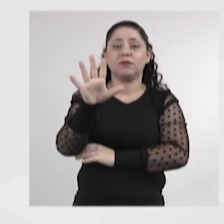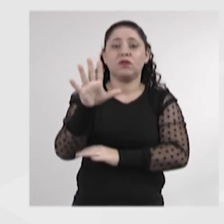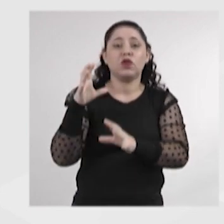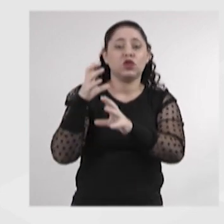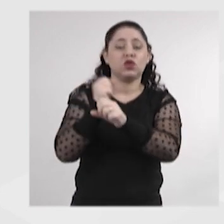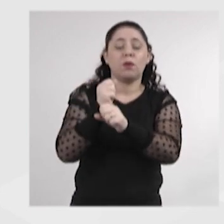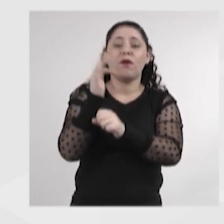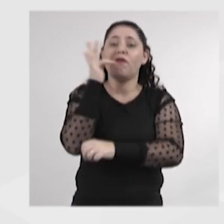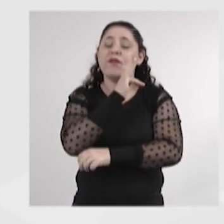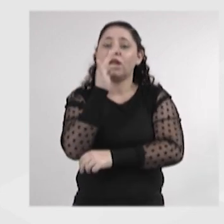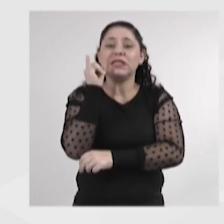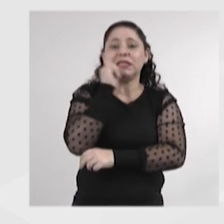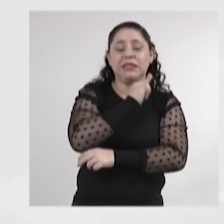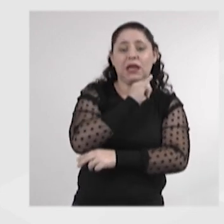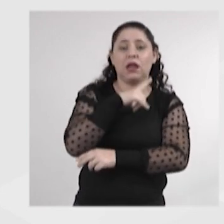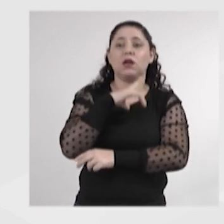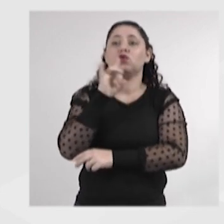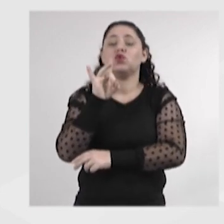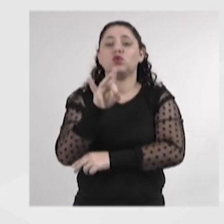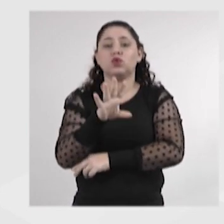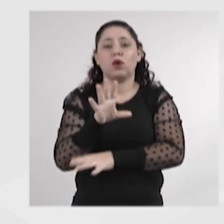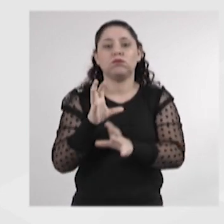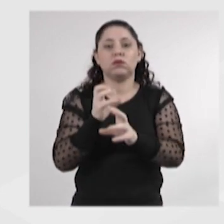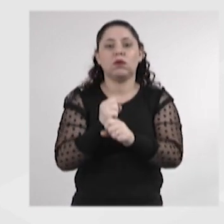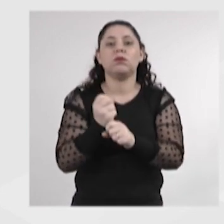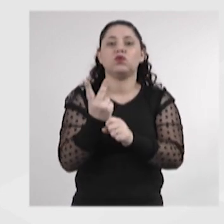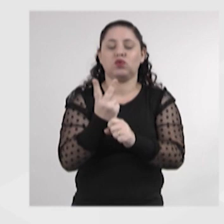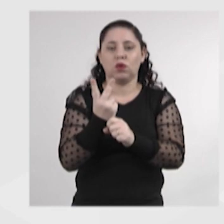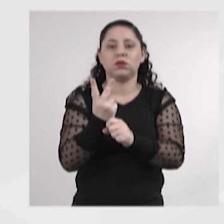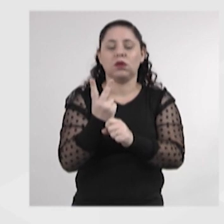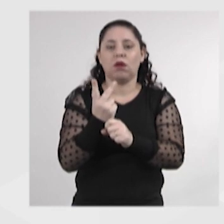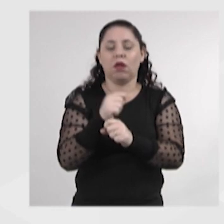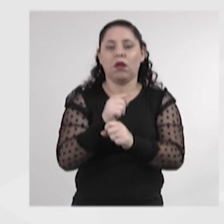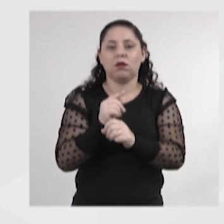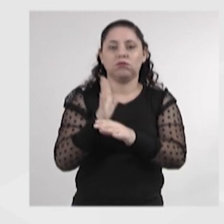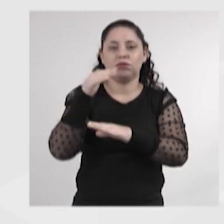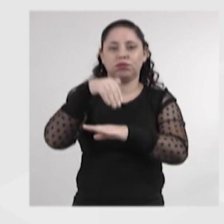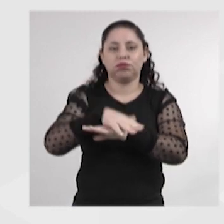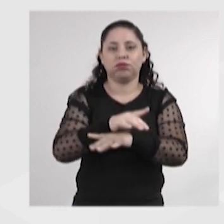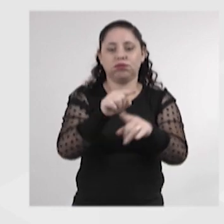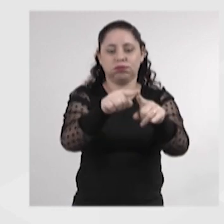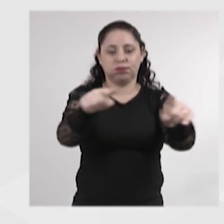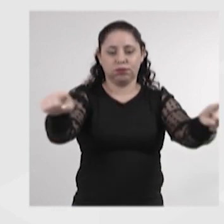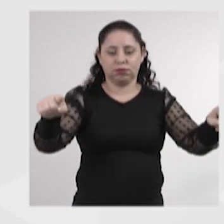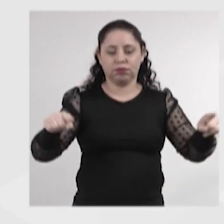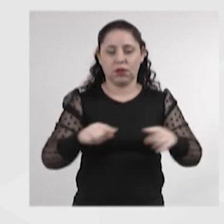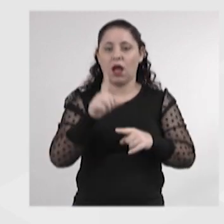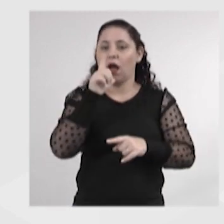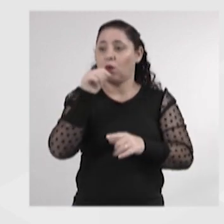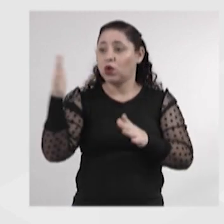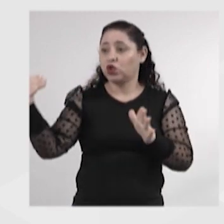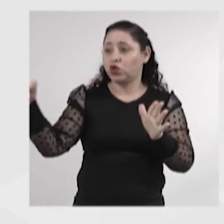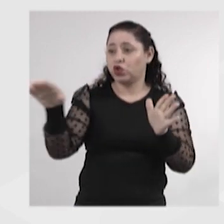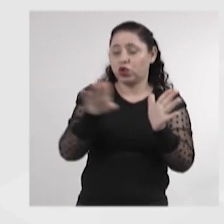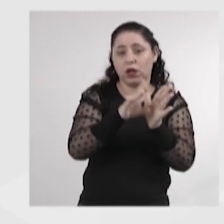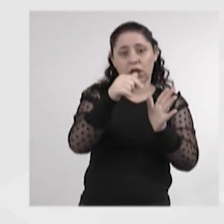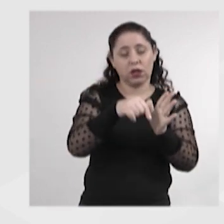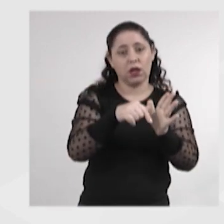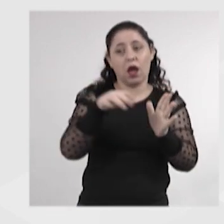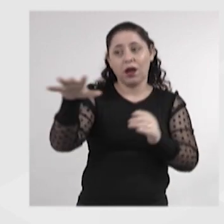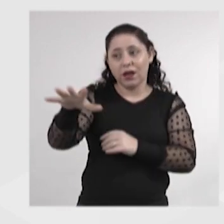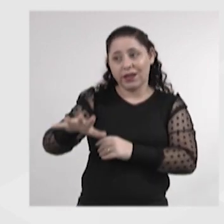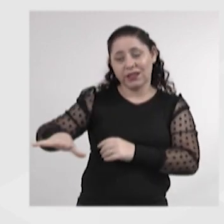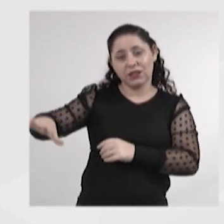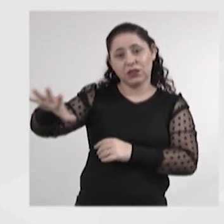a Itália, dá praticamente essa área total. Então, nossa área de drenagem completa, ou seja, a água que chega para a gente é de uma